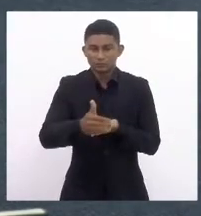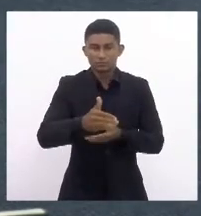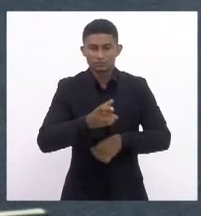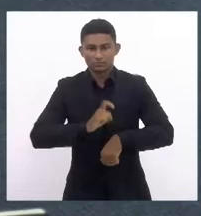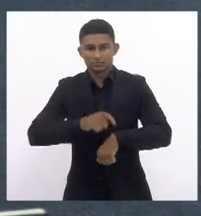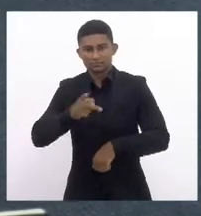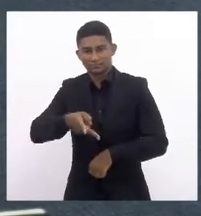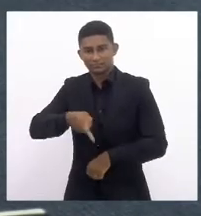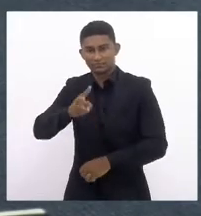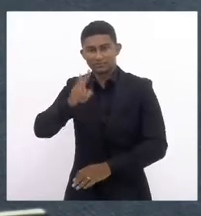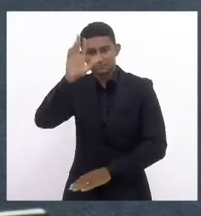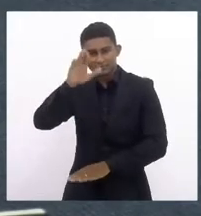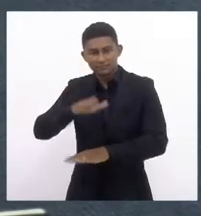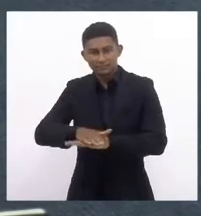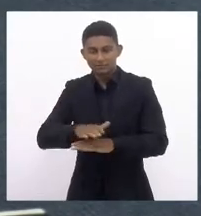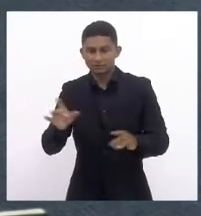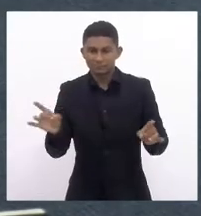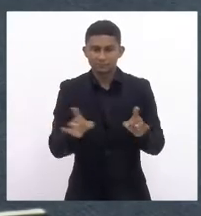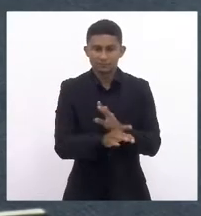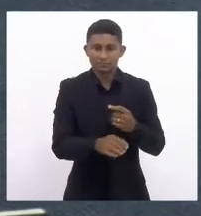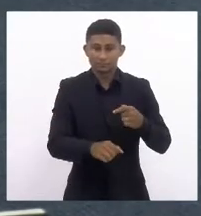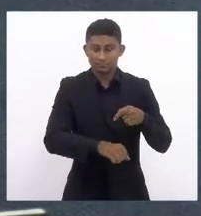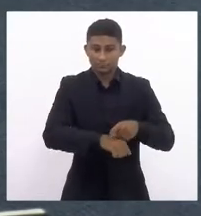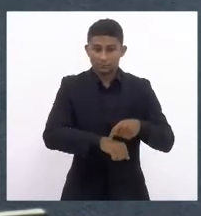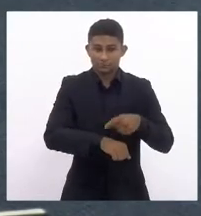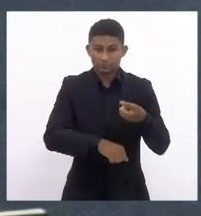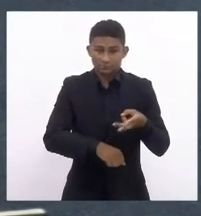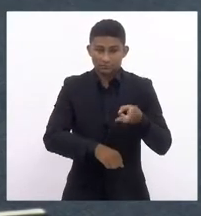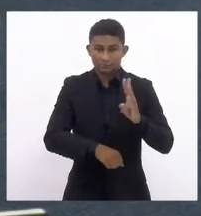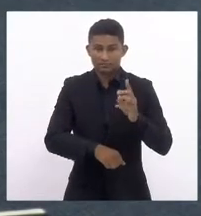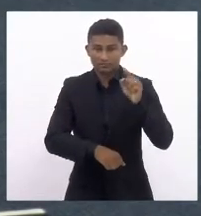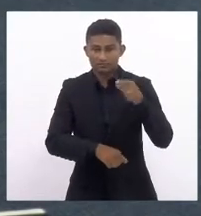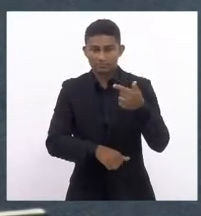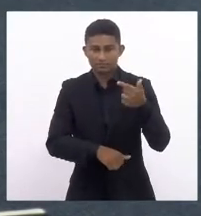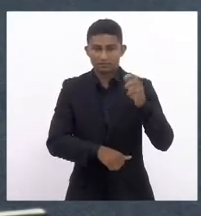horas, encerrou-se às 15 horas e 30 minutos.